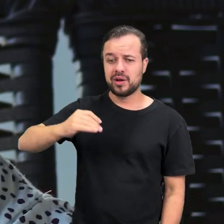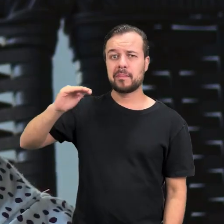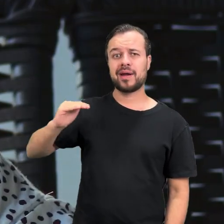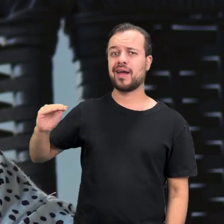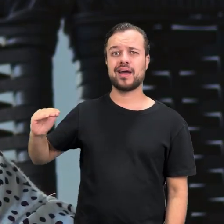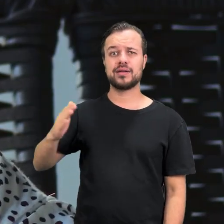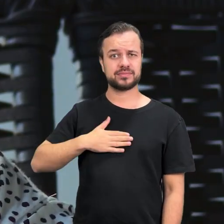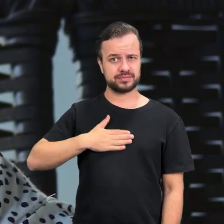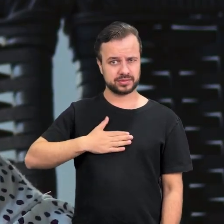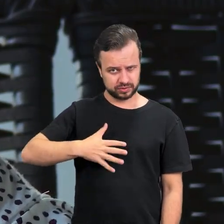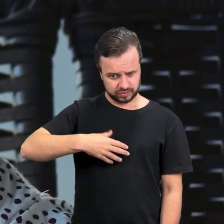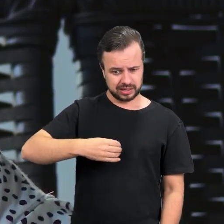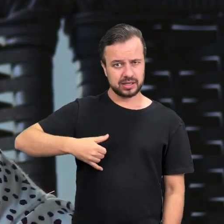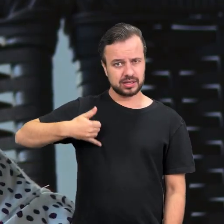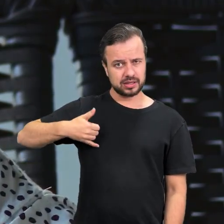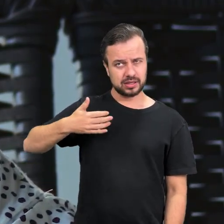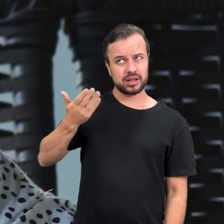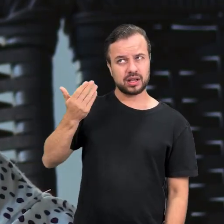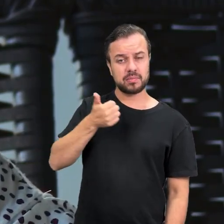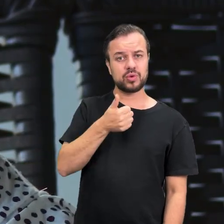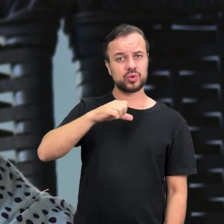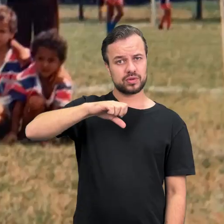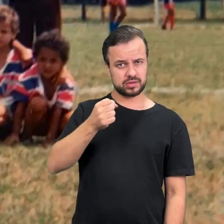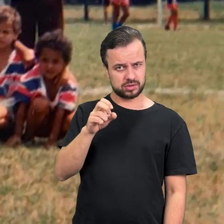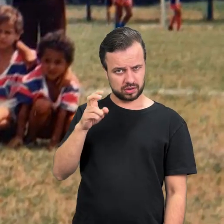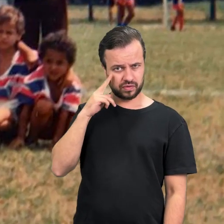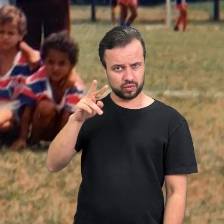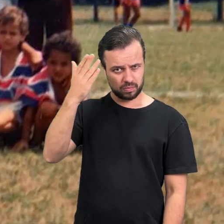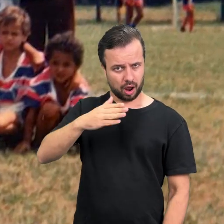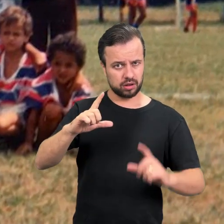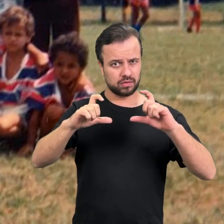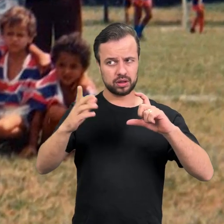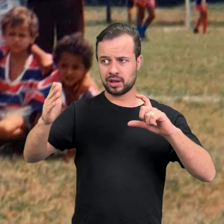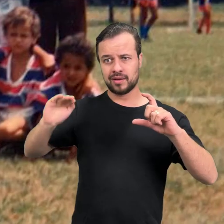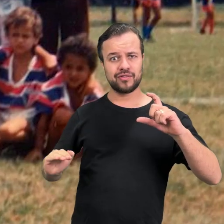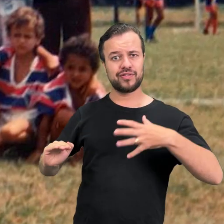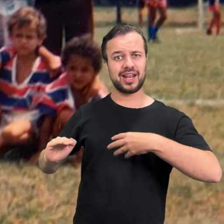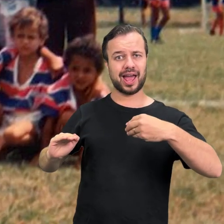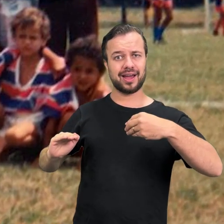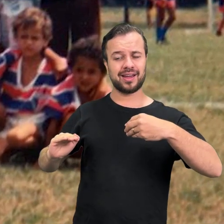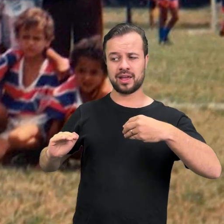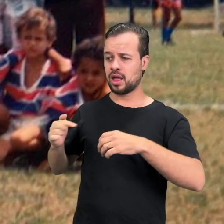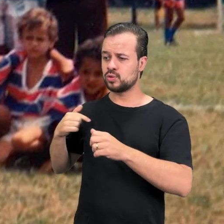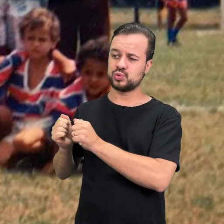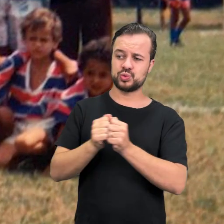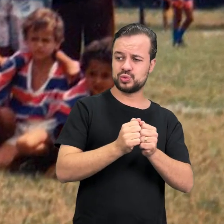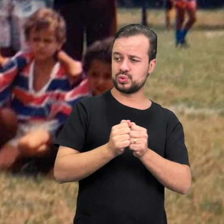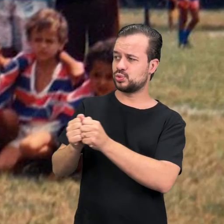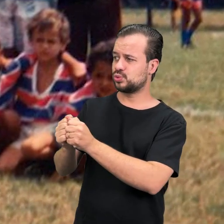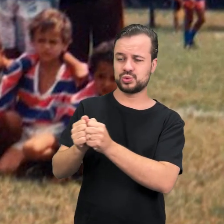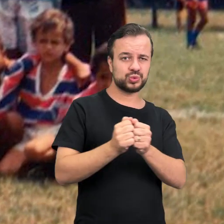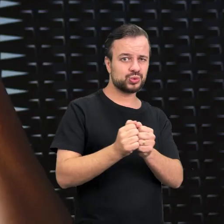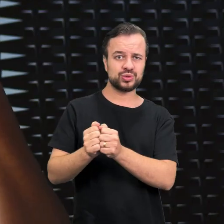eu tive a Jaqueline em 85, você viu a data ali da foto ali, né? A filha era pequenininha. Aonde eu ia, eu levava ela. Levava